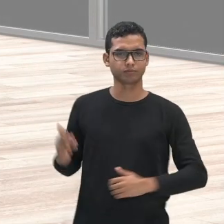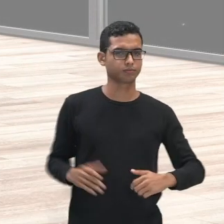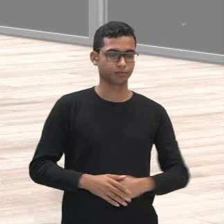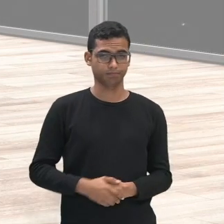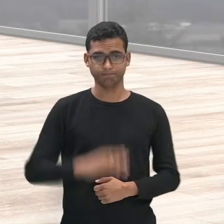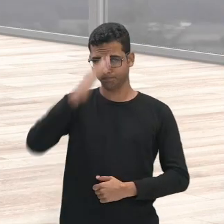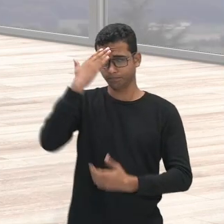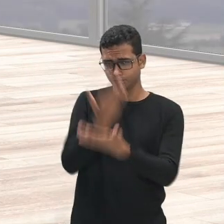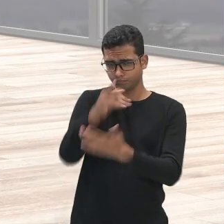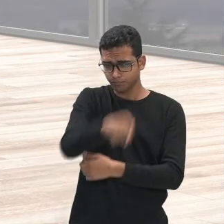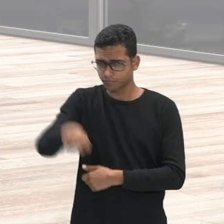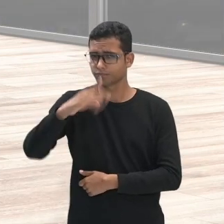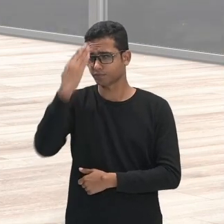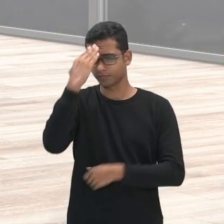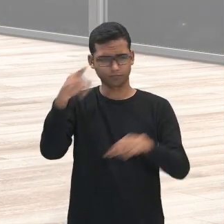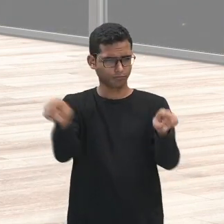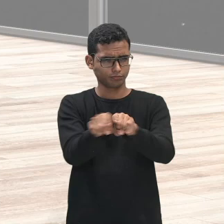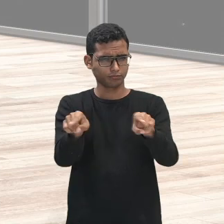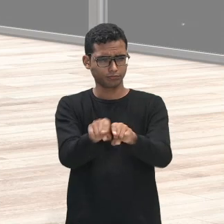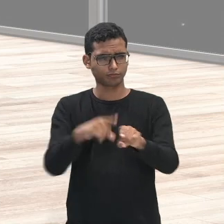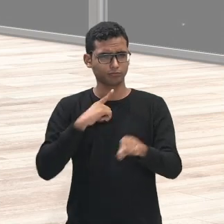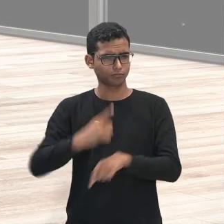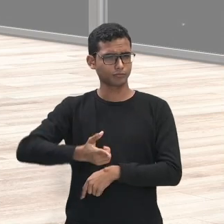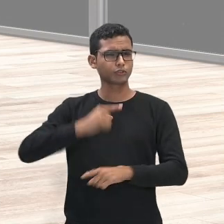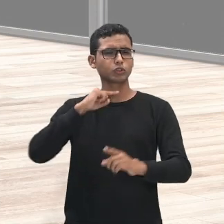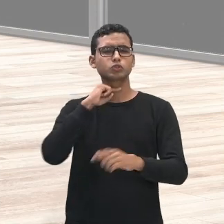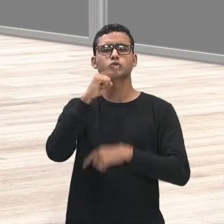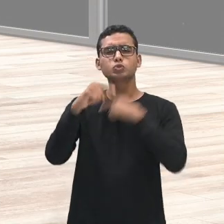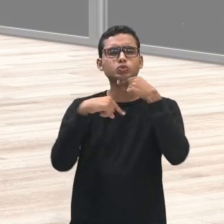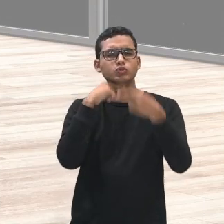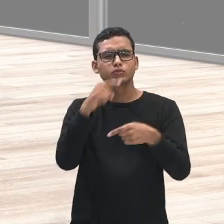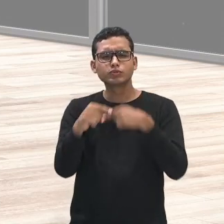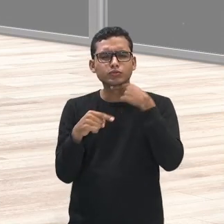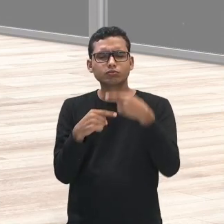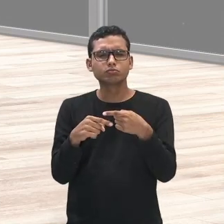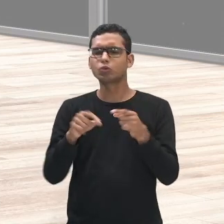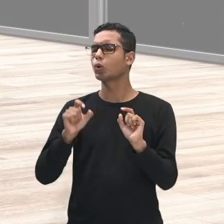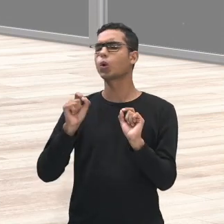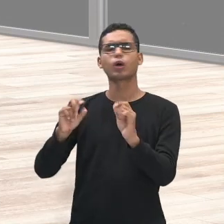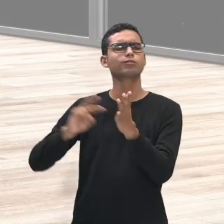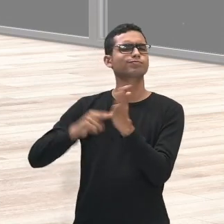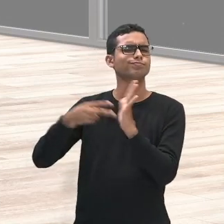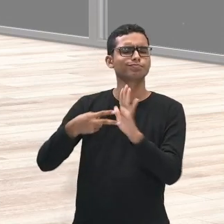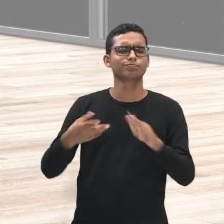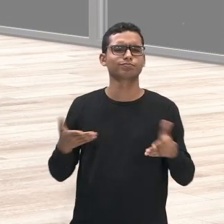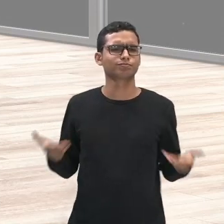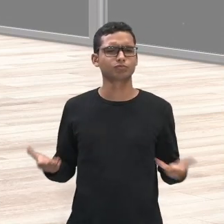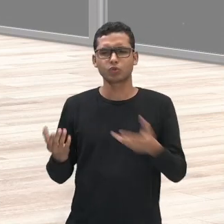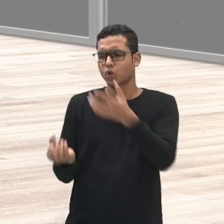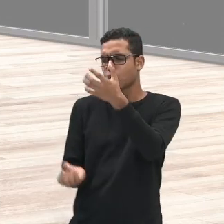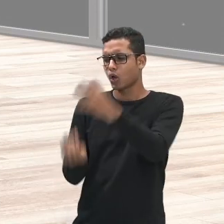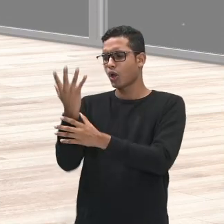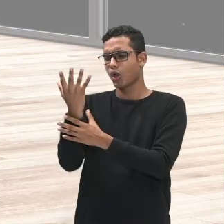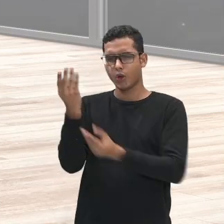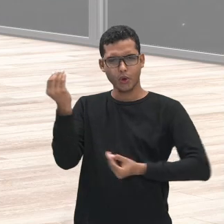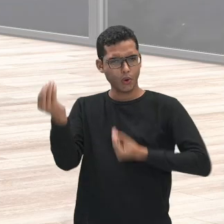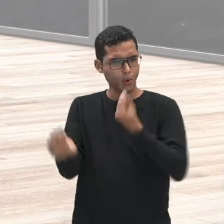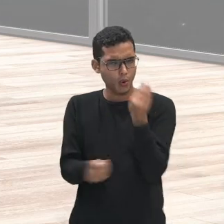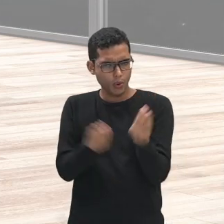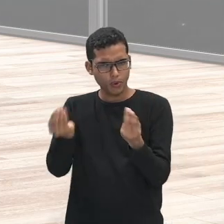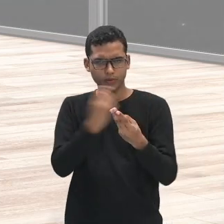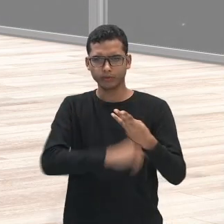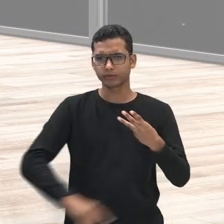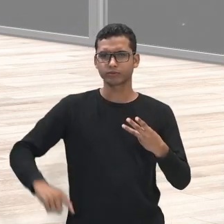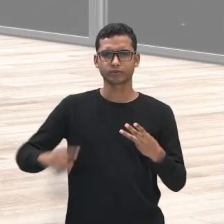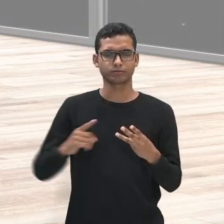acredito que você também tem esse questionamento. E o que é a eletricidade? Como surgiu? Qual é a